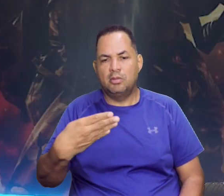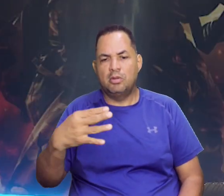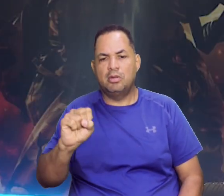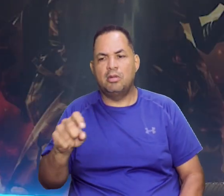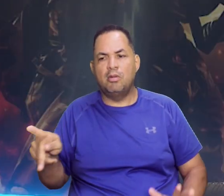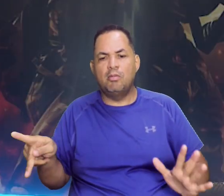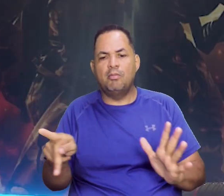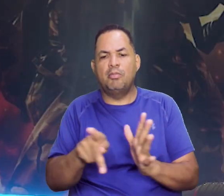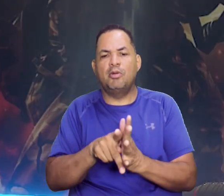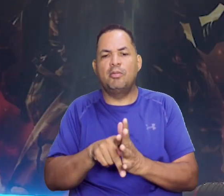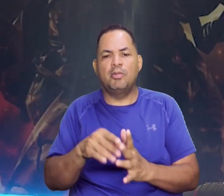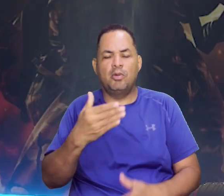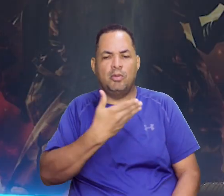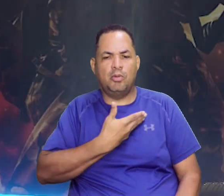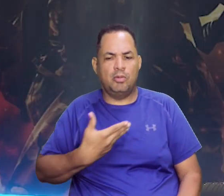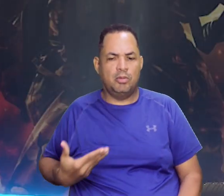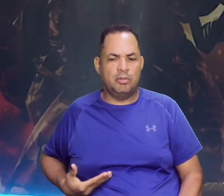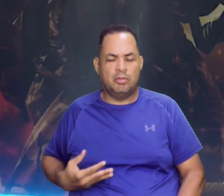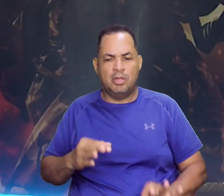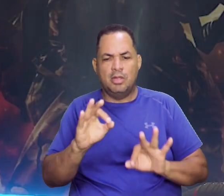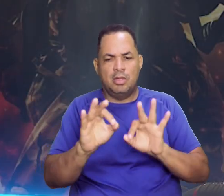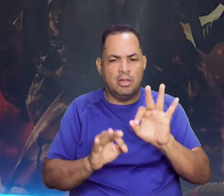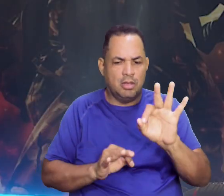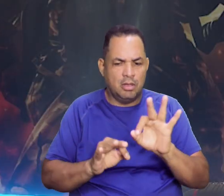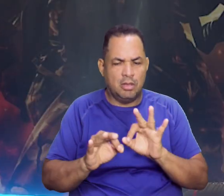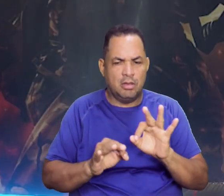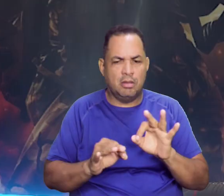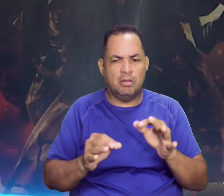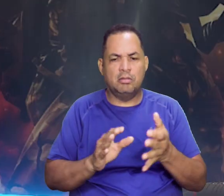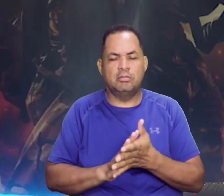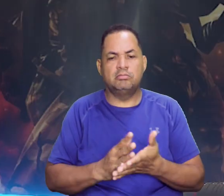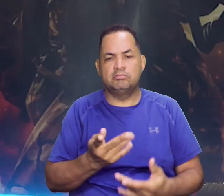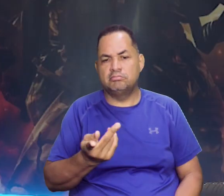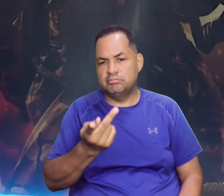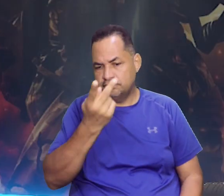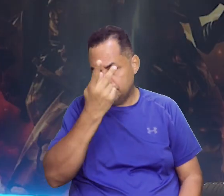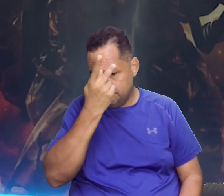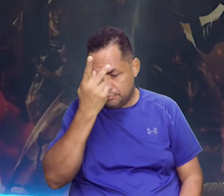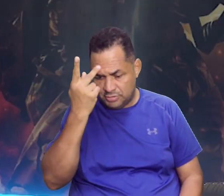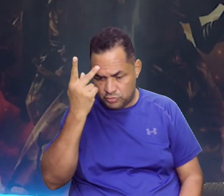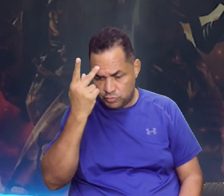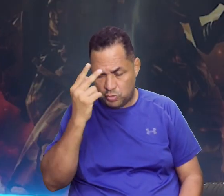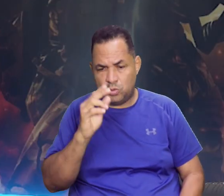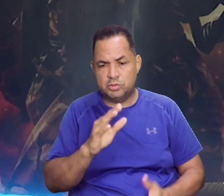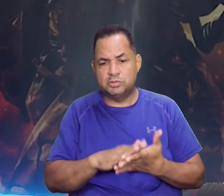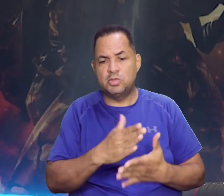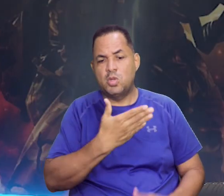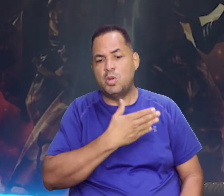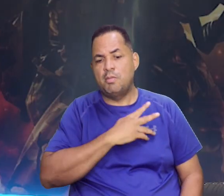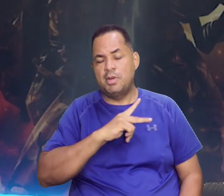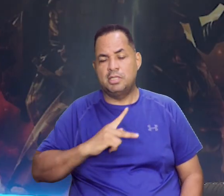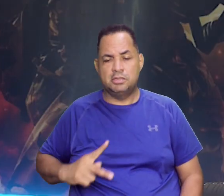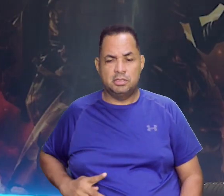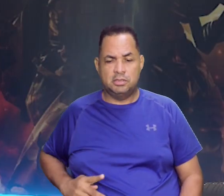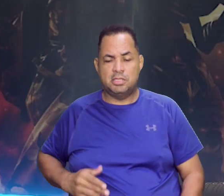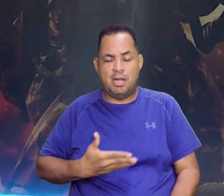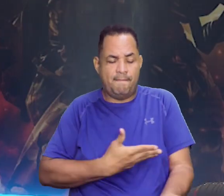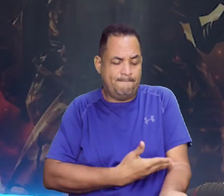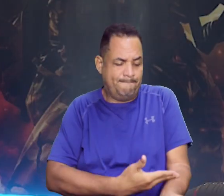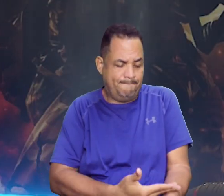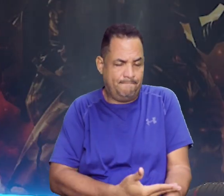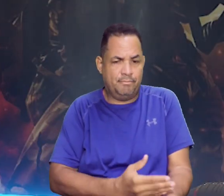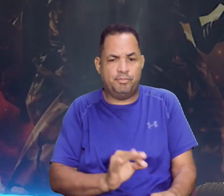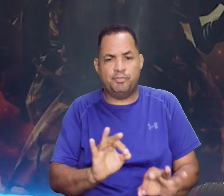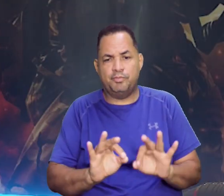vai estabelecer, porque o próprio governo era governado por pessoas brancas. Então, qual que era a ideia?